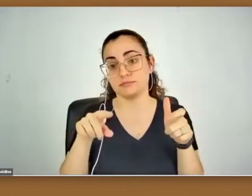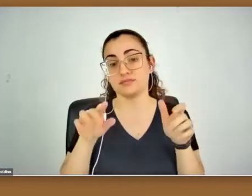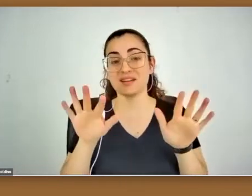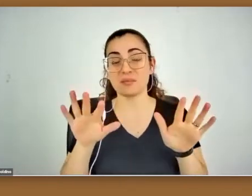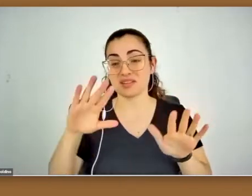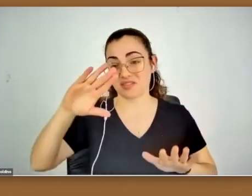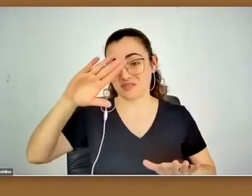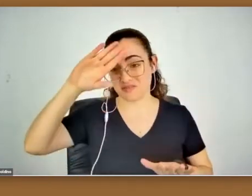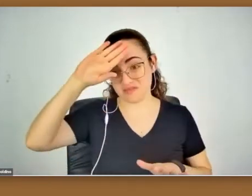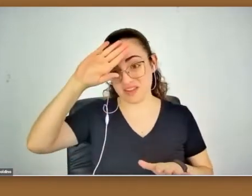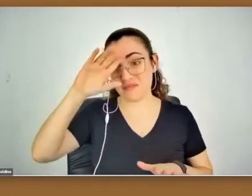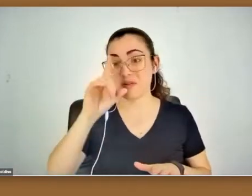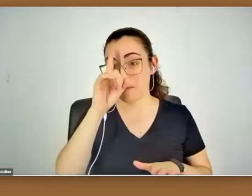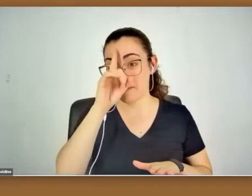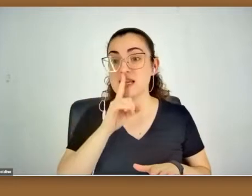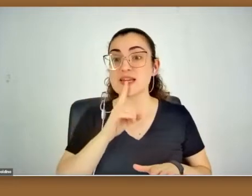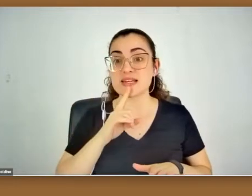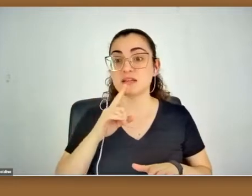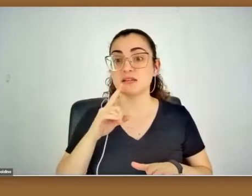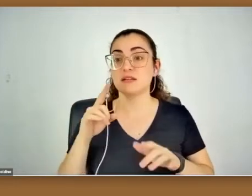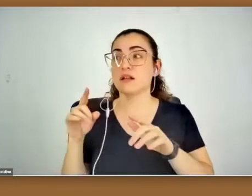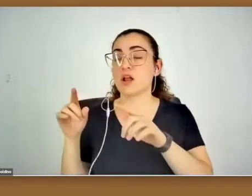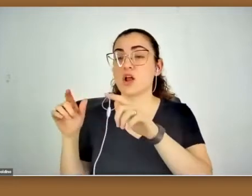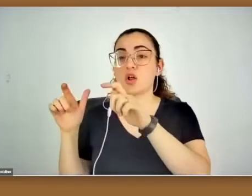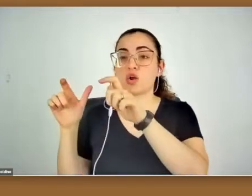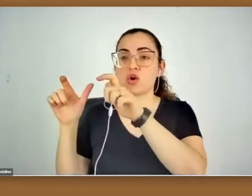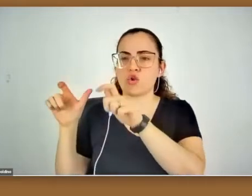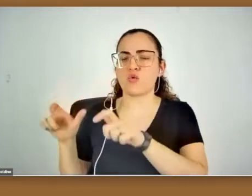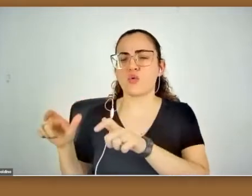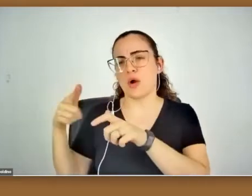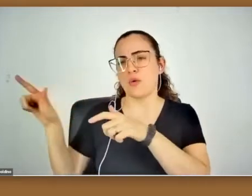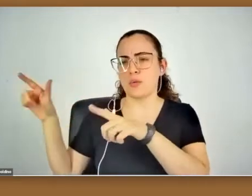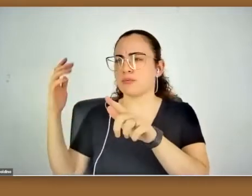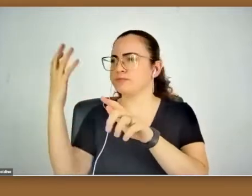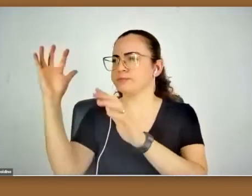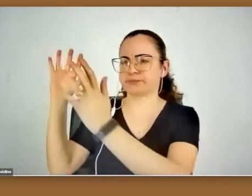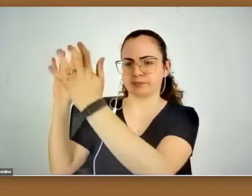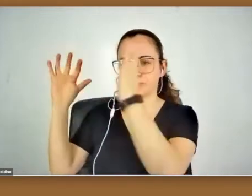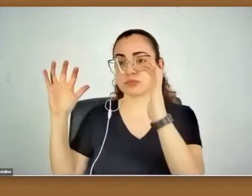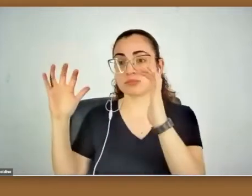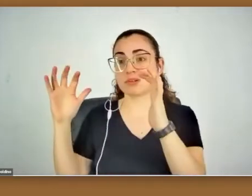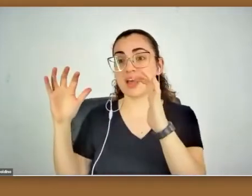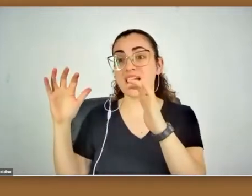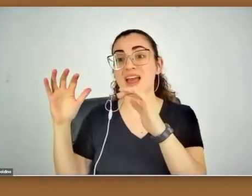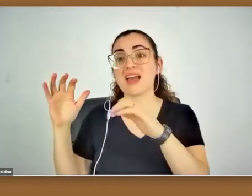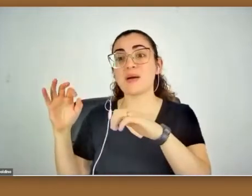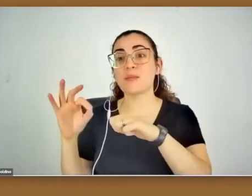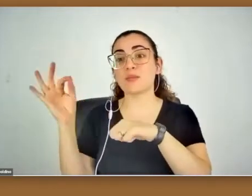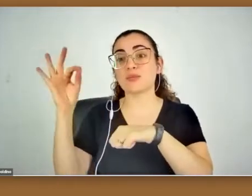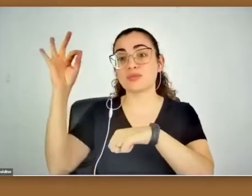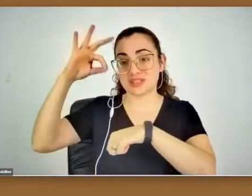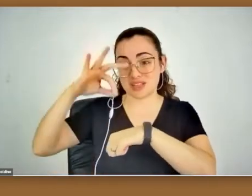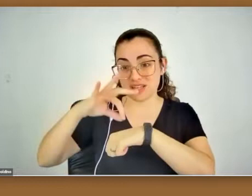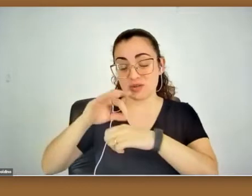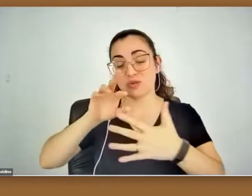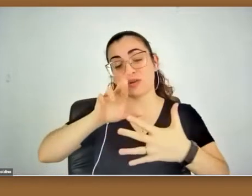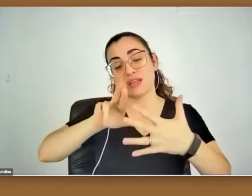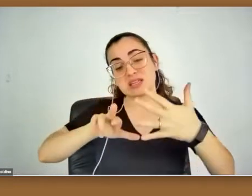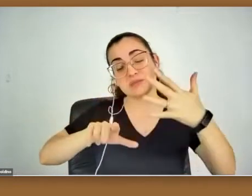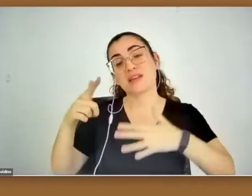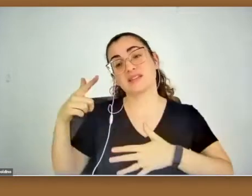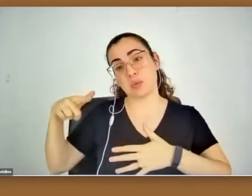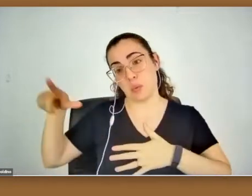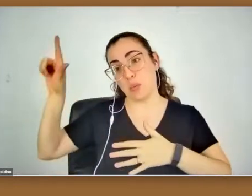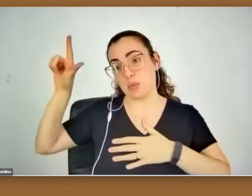ambiente selvagem, ela está associada a outra espécie de mosquito que eu vou falar também aqui. E a gente também tem o Zika, né,